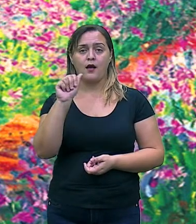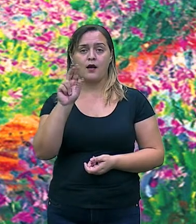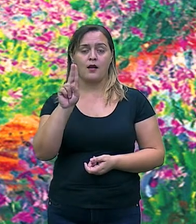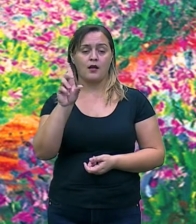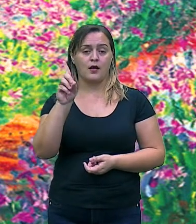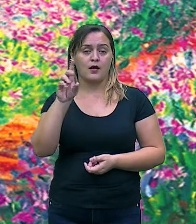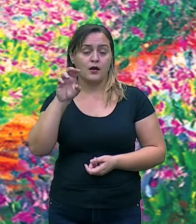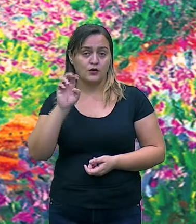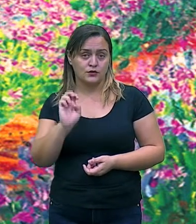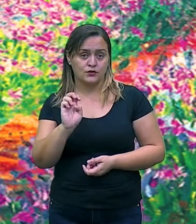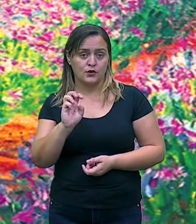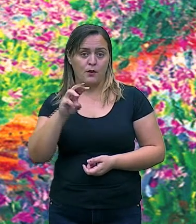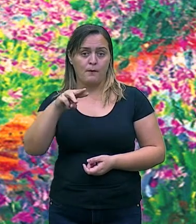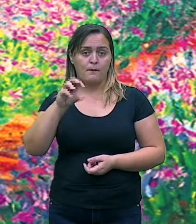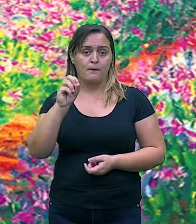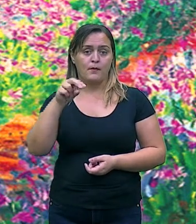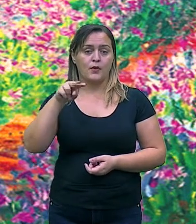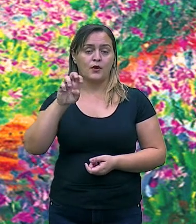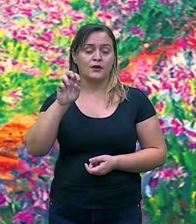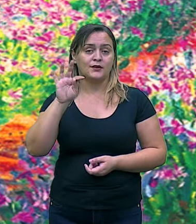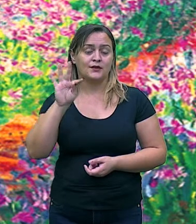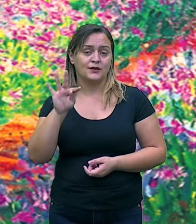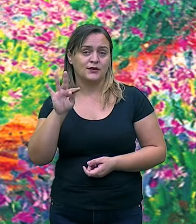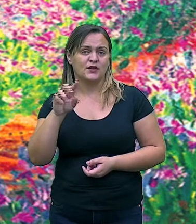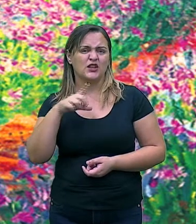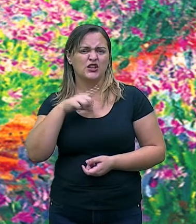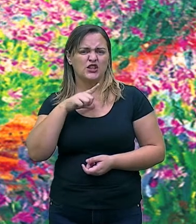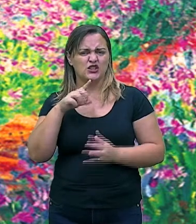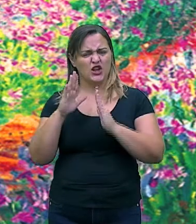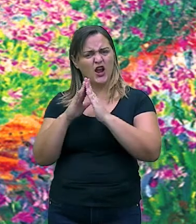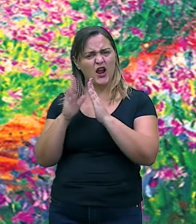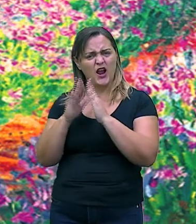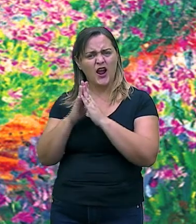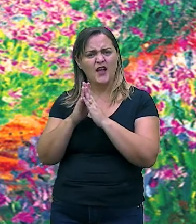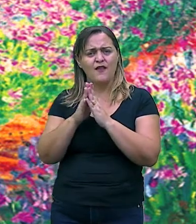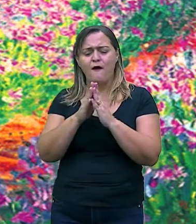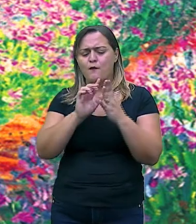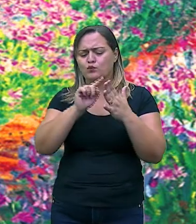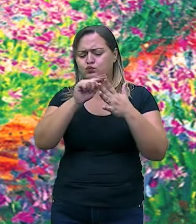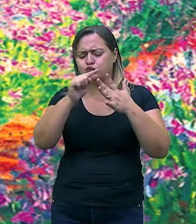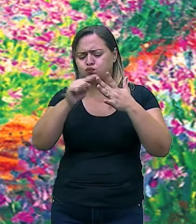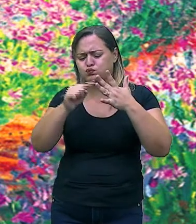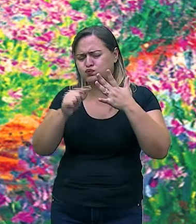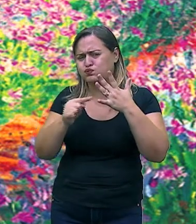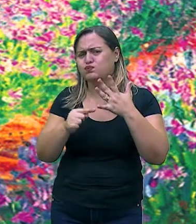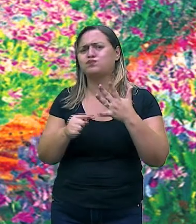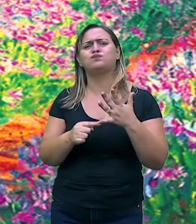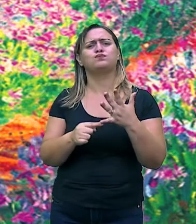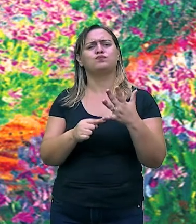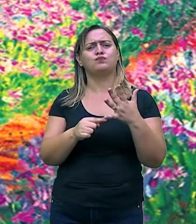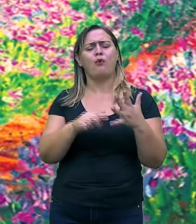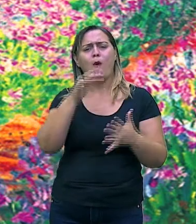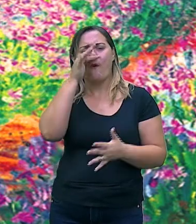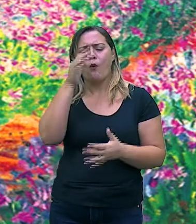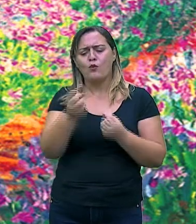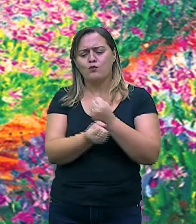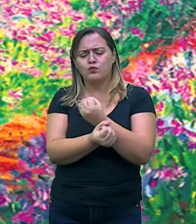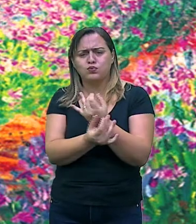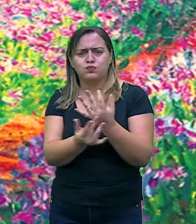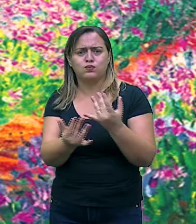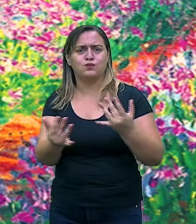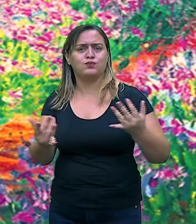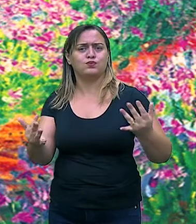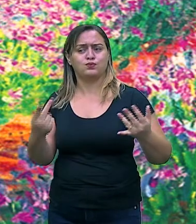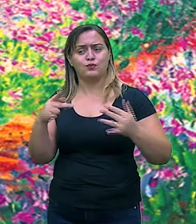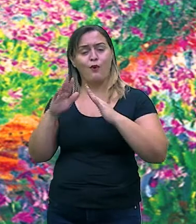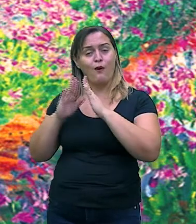impressionistas, cultivava plantas de espécies variadas no jardim da sua casa na região de Giverny, no interior da França.